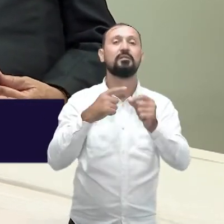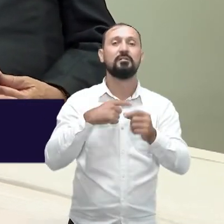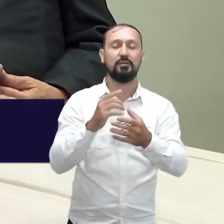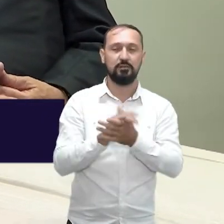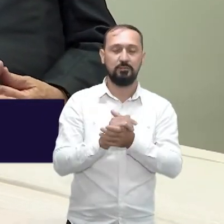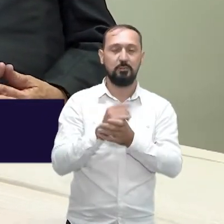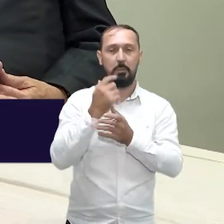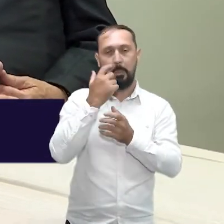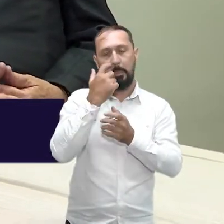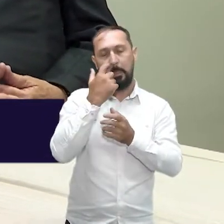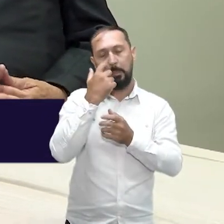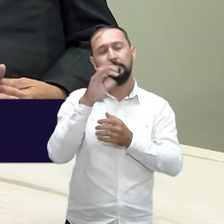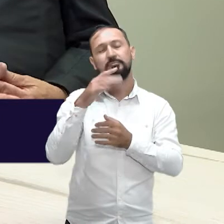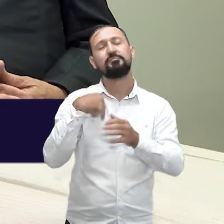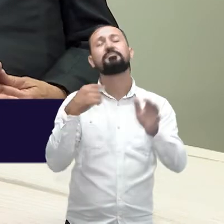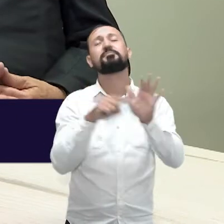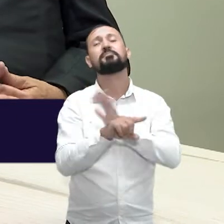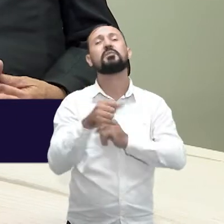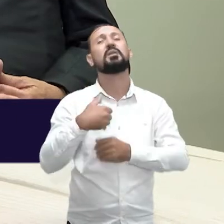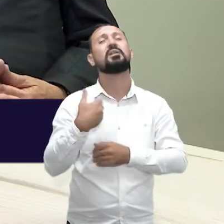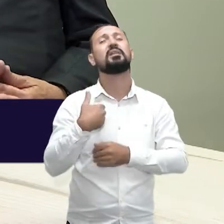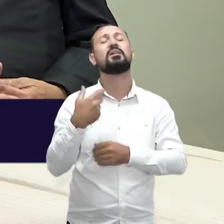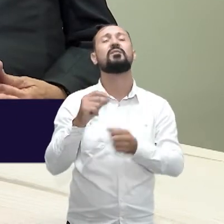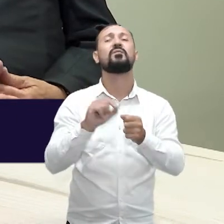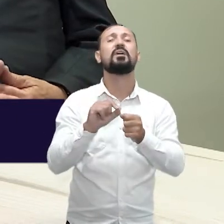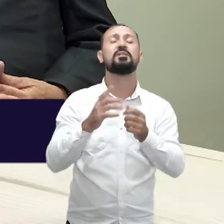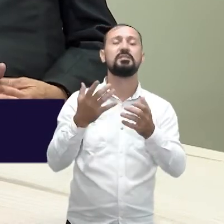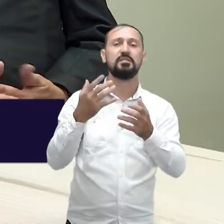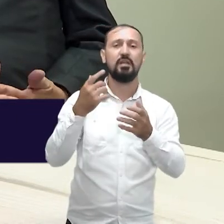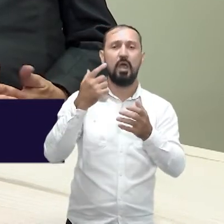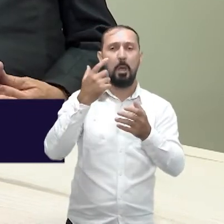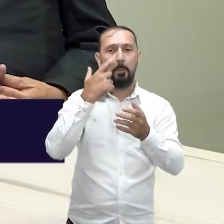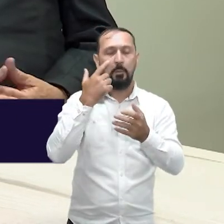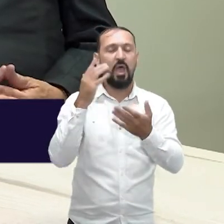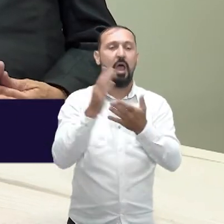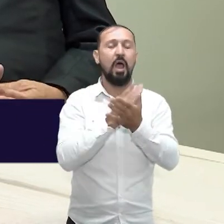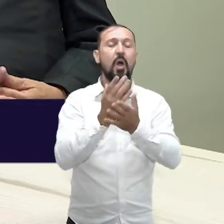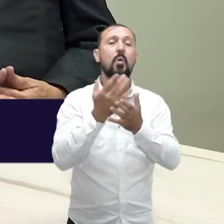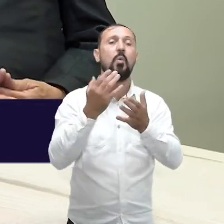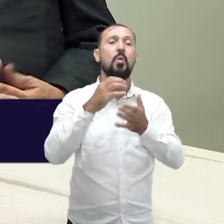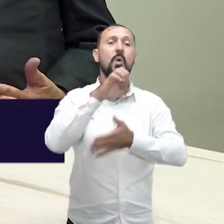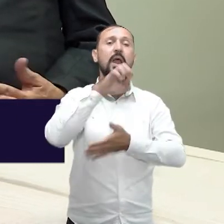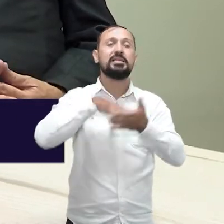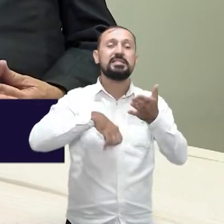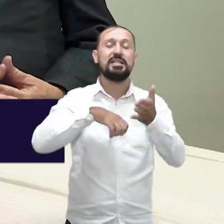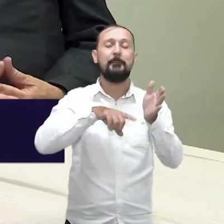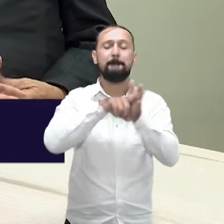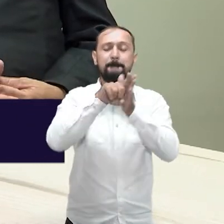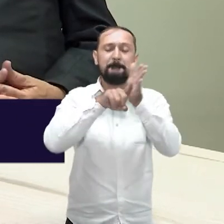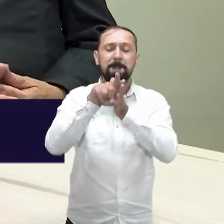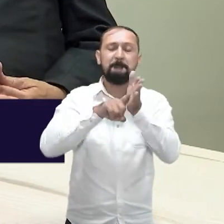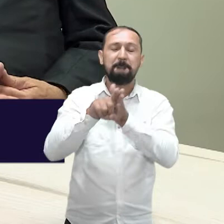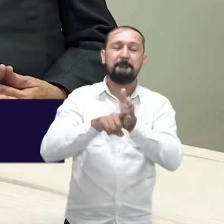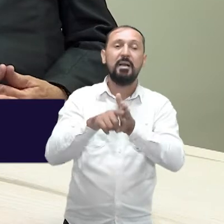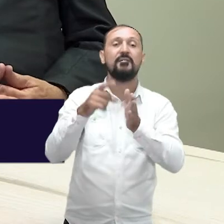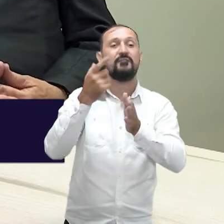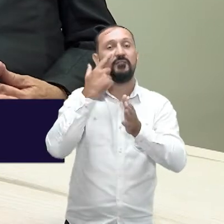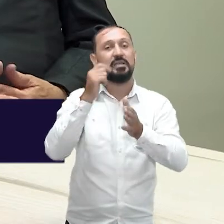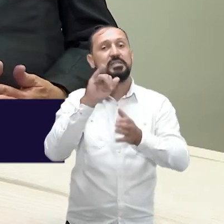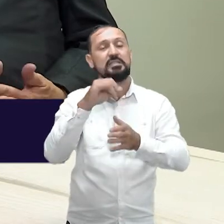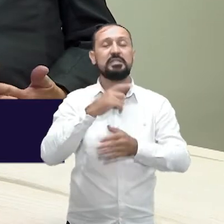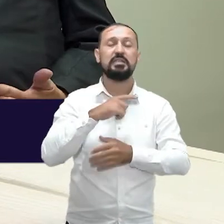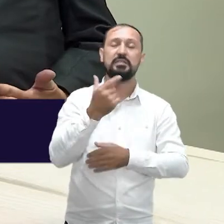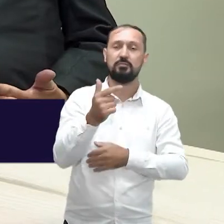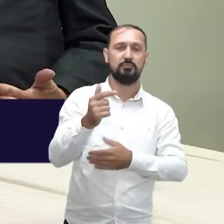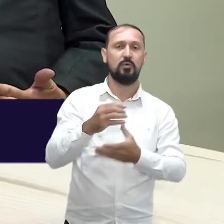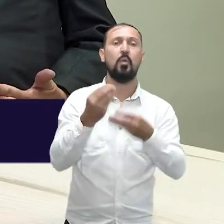nem sabe que tem. Com que idade as pessoas deveriam fazer ou devem fazer o teste ou algum exame para